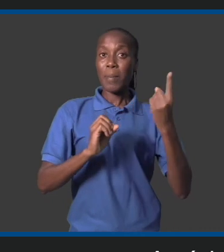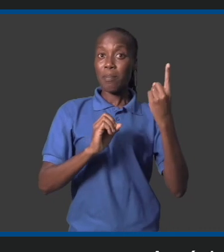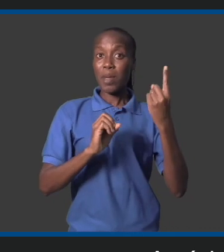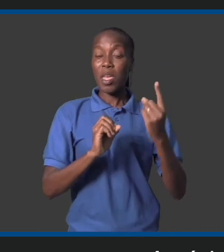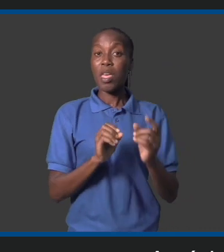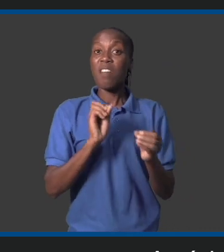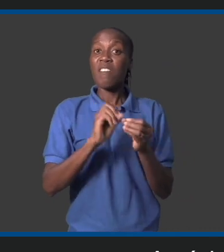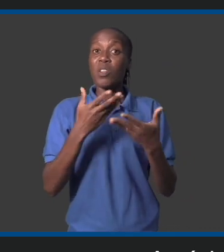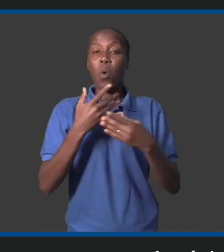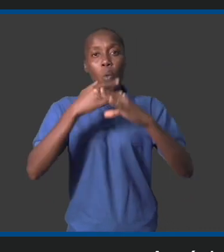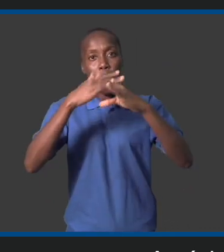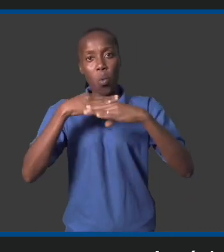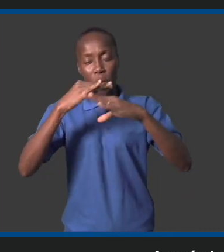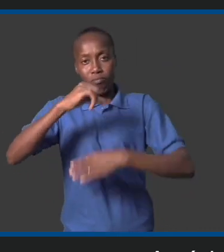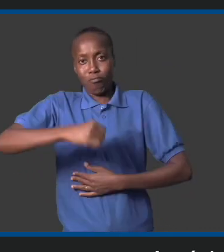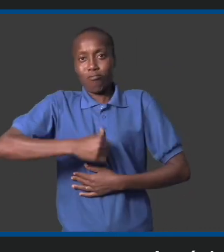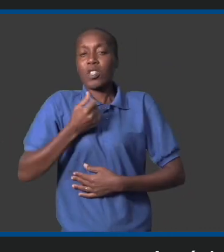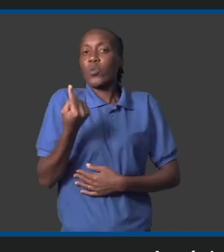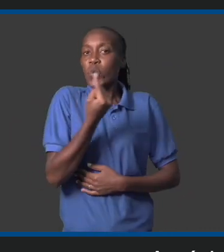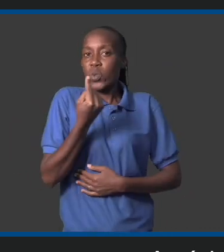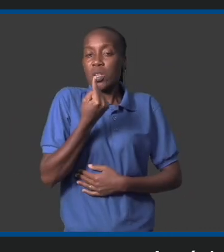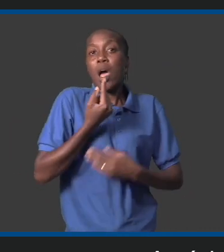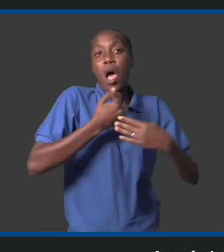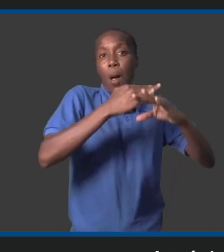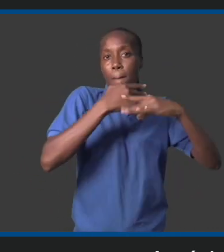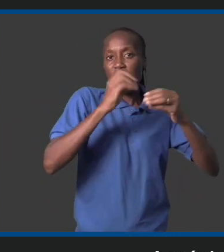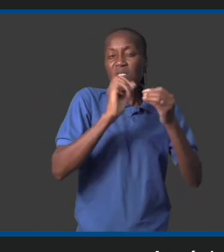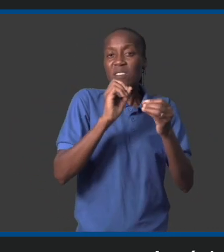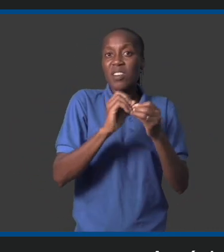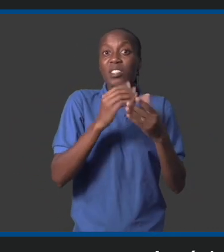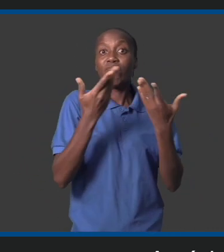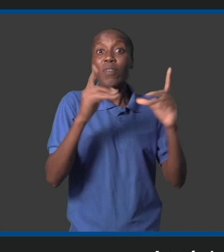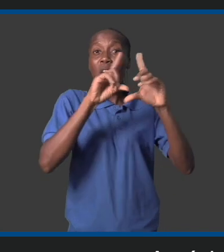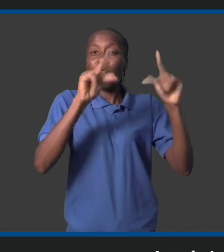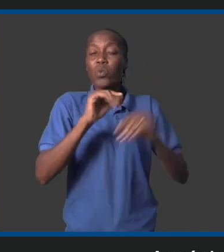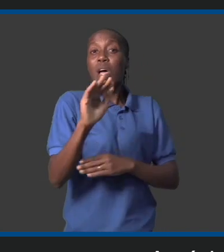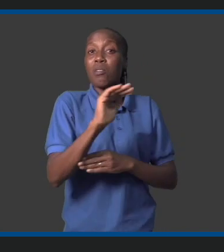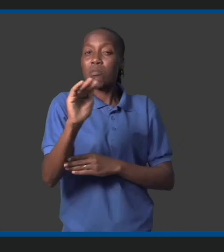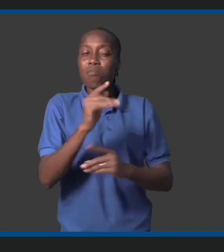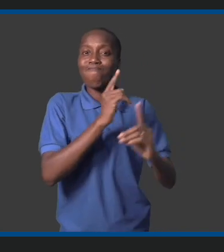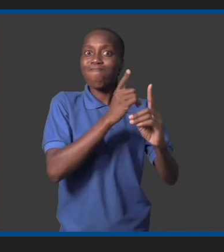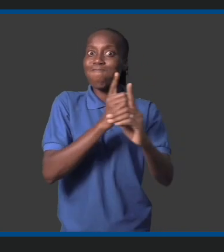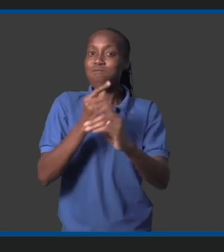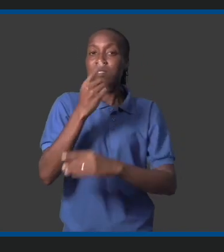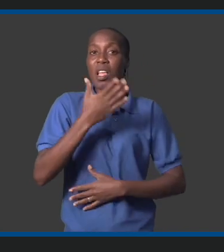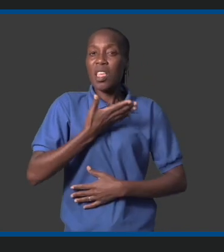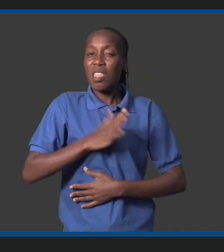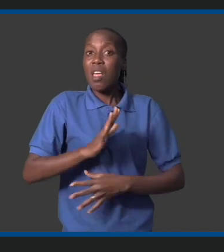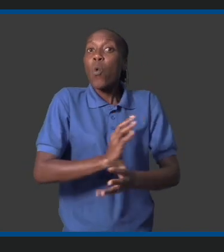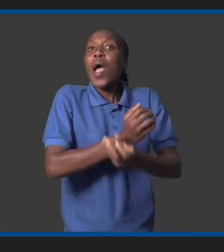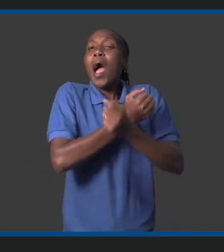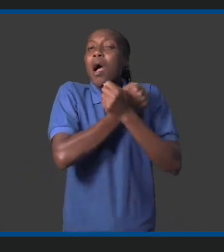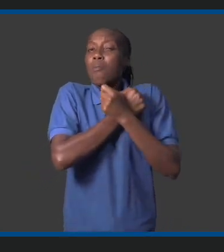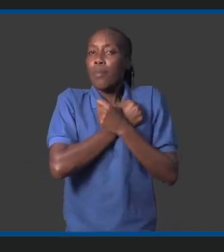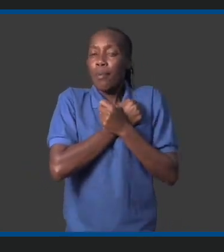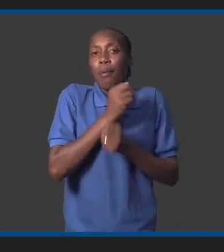música faz uma crítica à sociedade em relação ao amor ao próximo e ao respeito pelos direitos